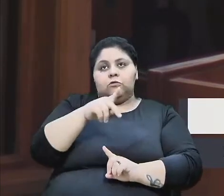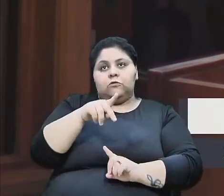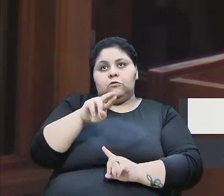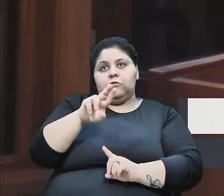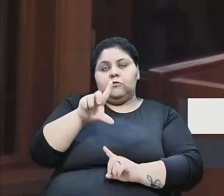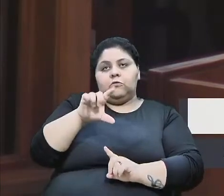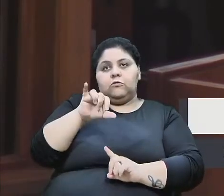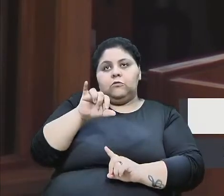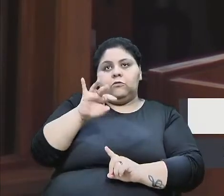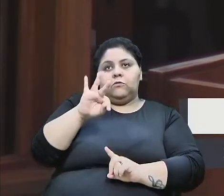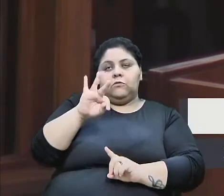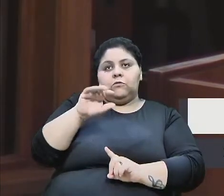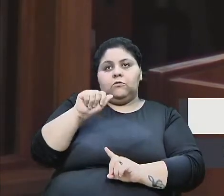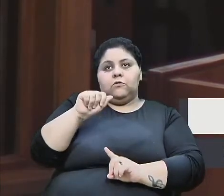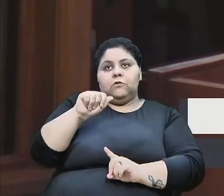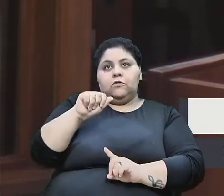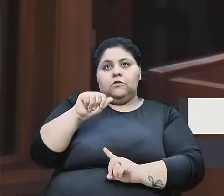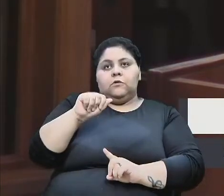embaixatriz